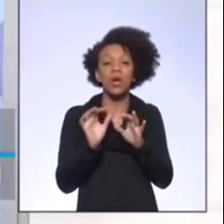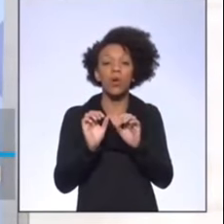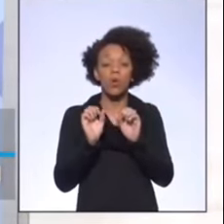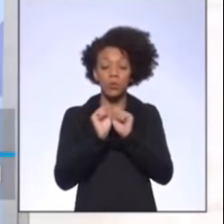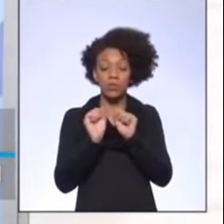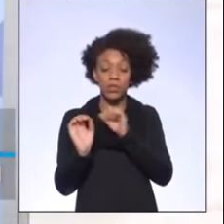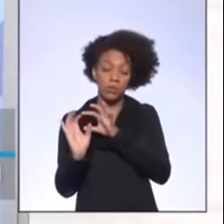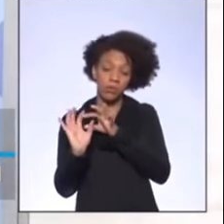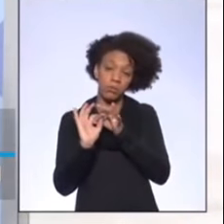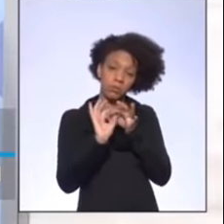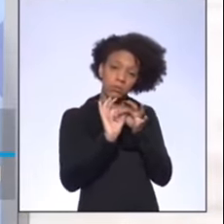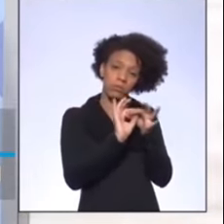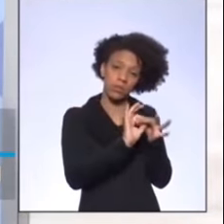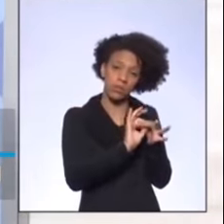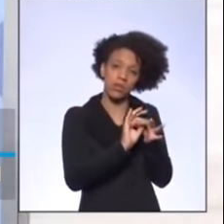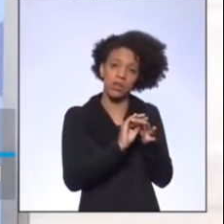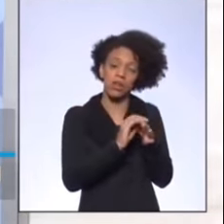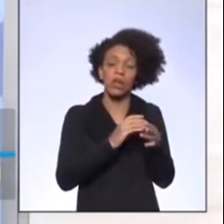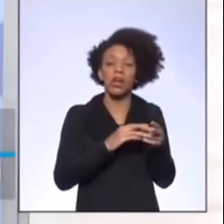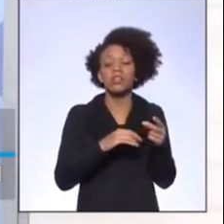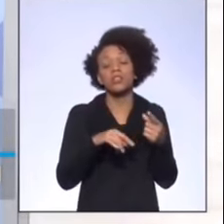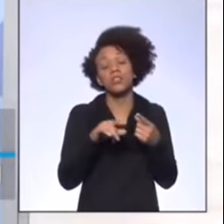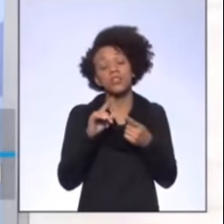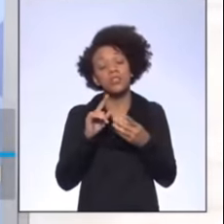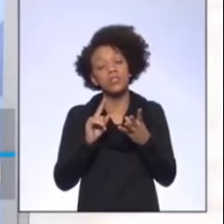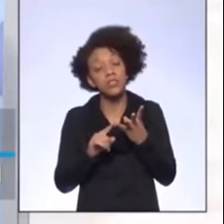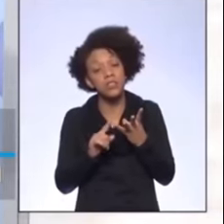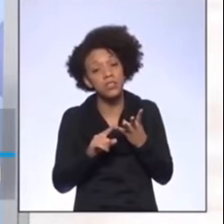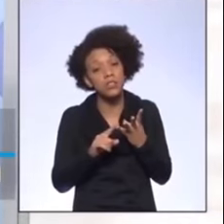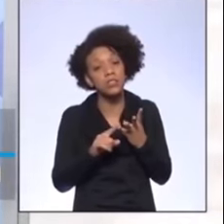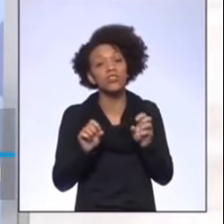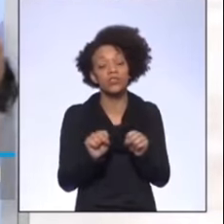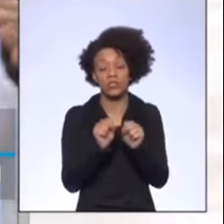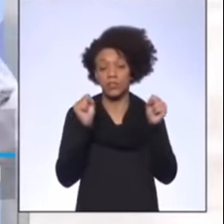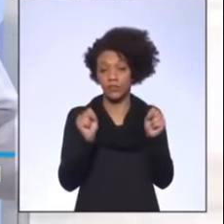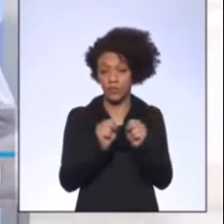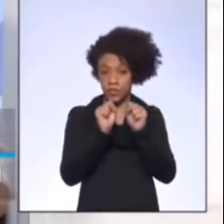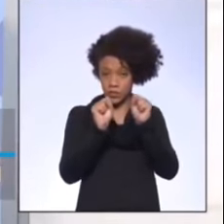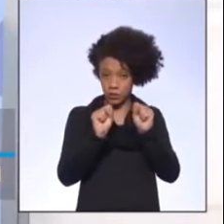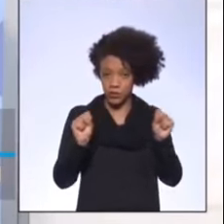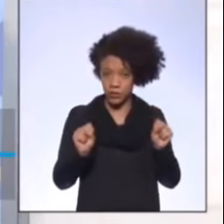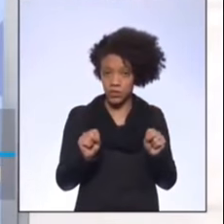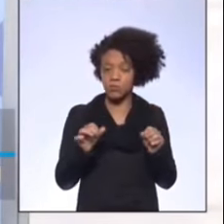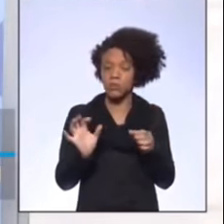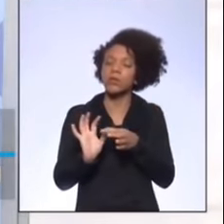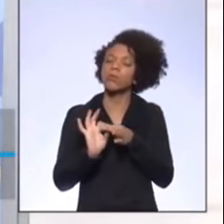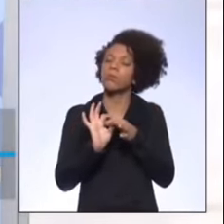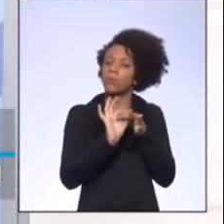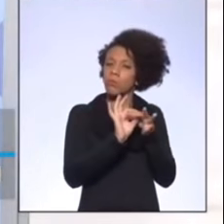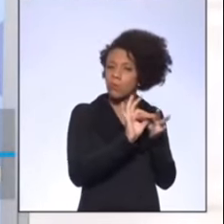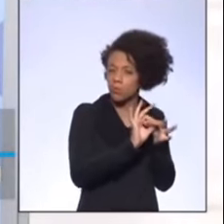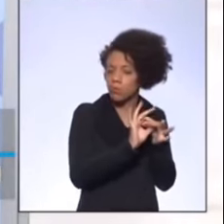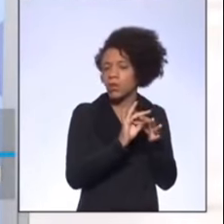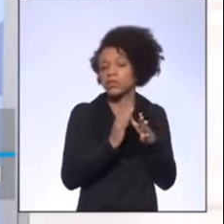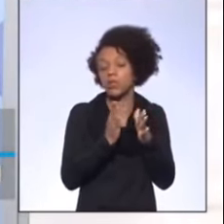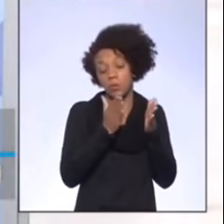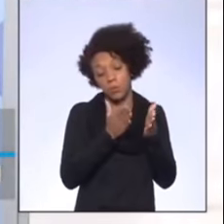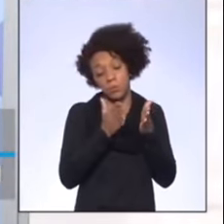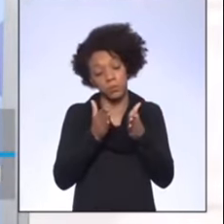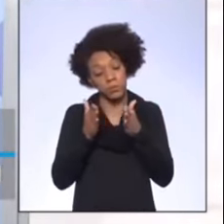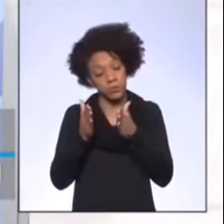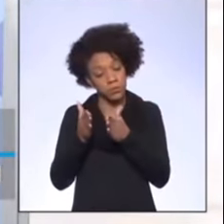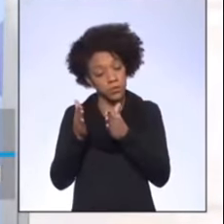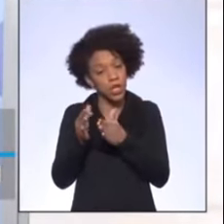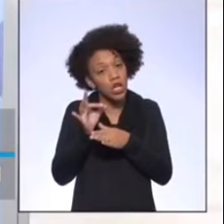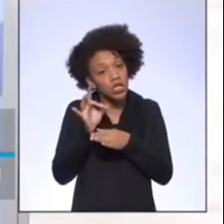interligados. Com o sistema imunológico, né? Então, eles estão interligados. A gente separa só para